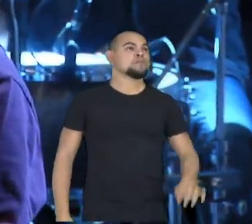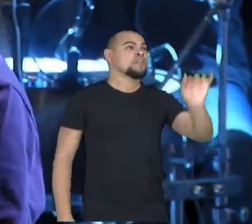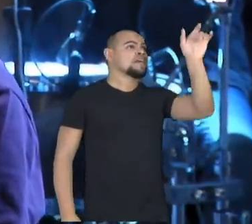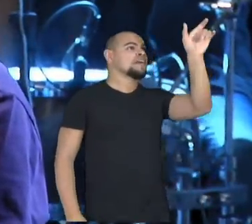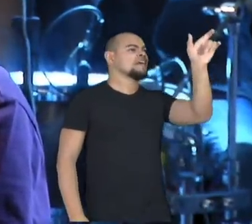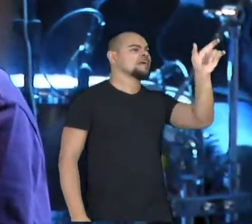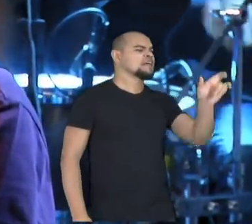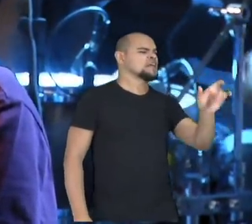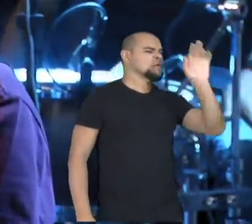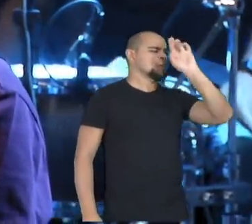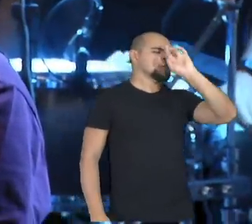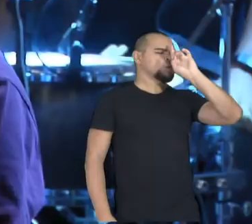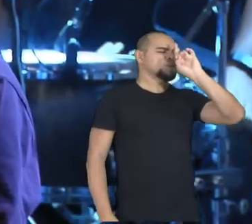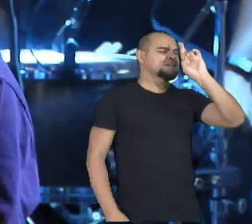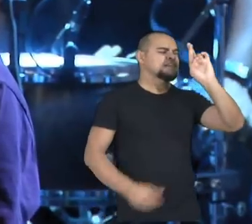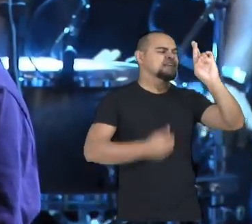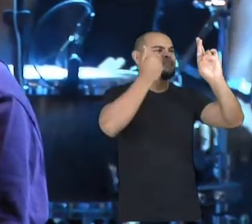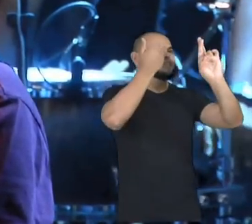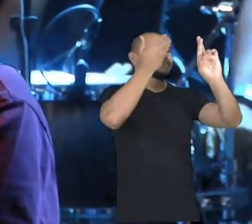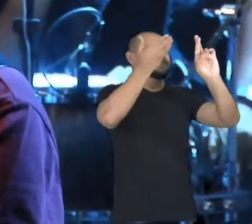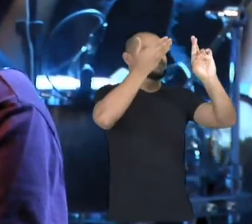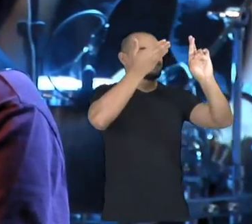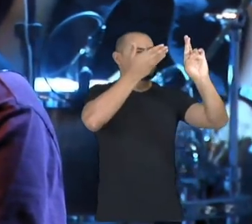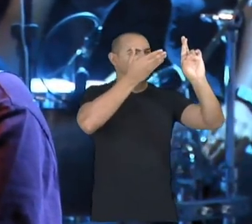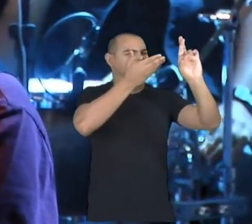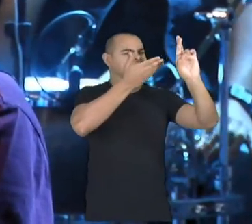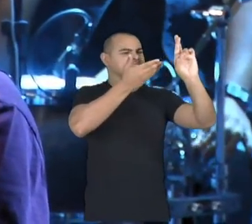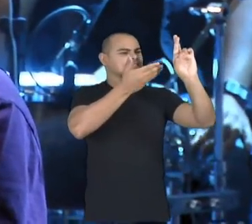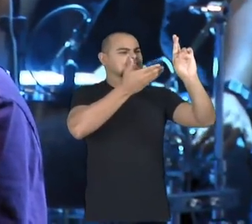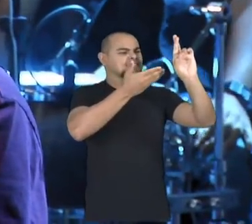Ele é o Senhor.